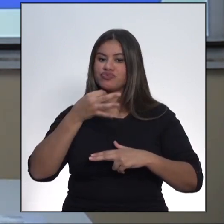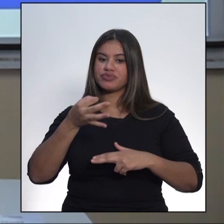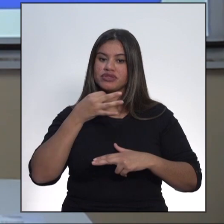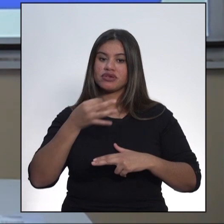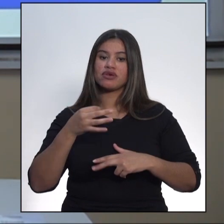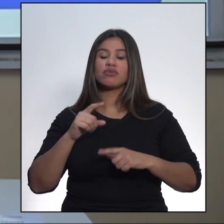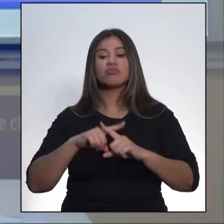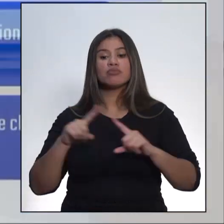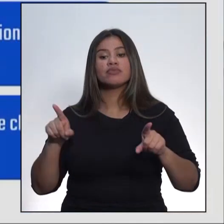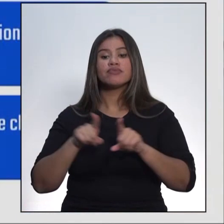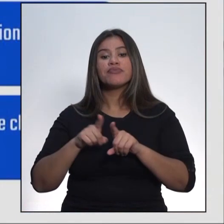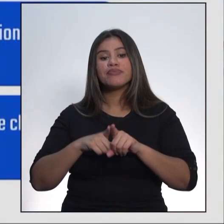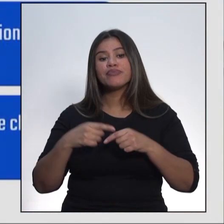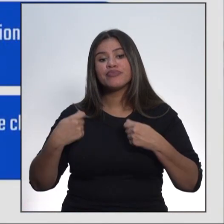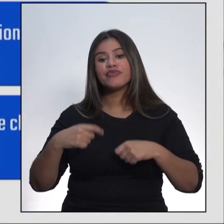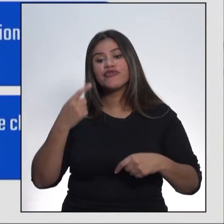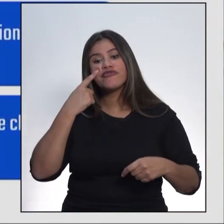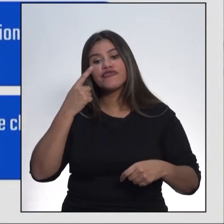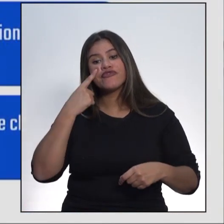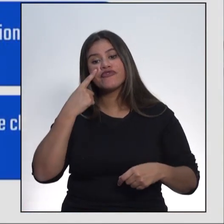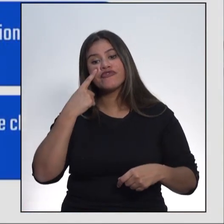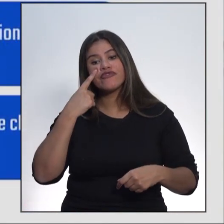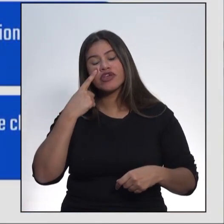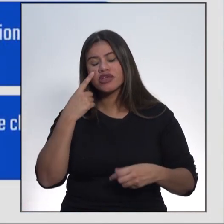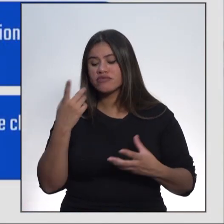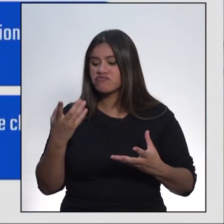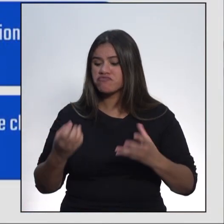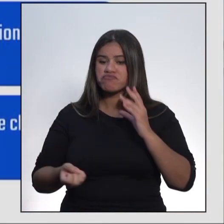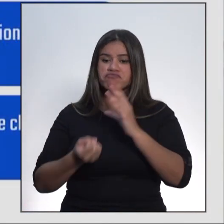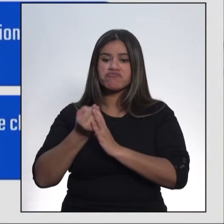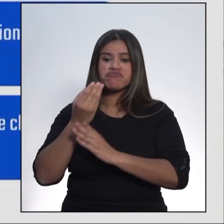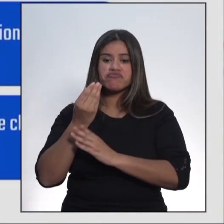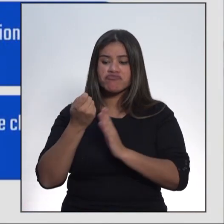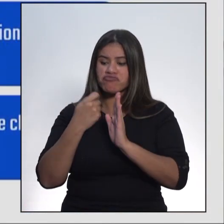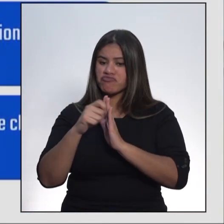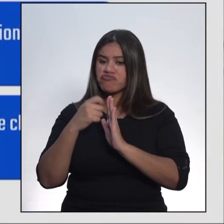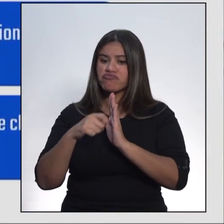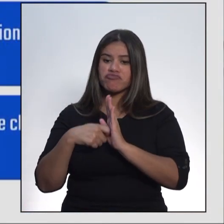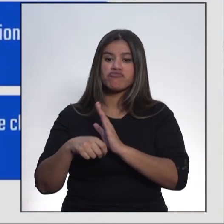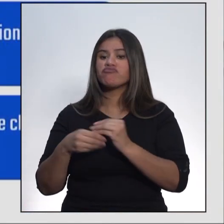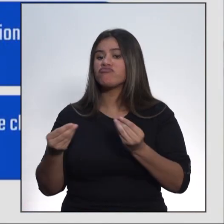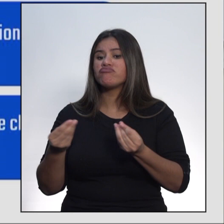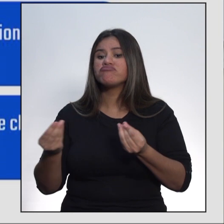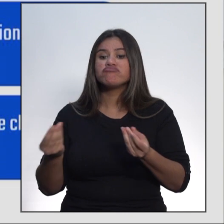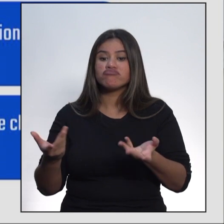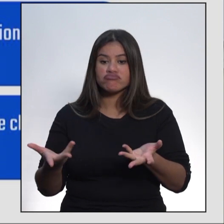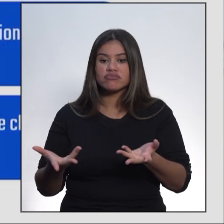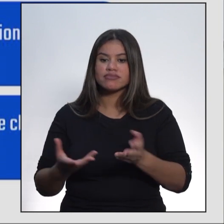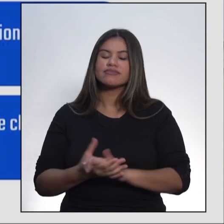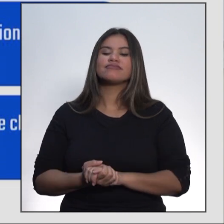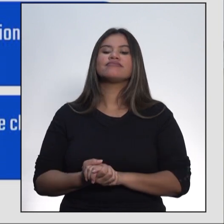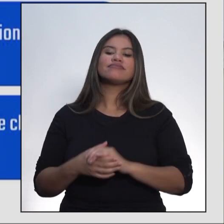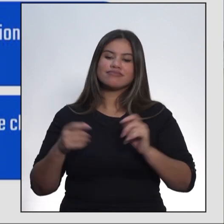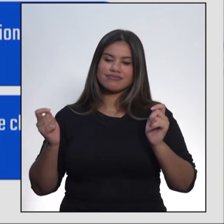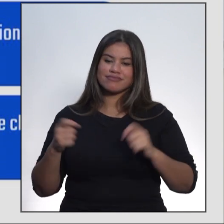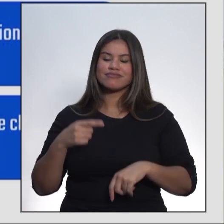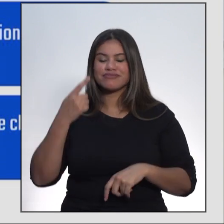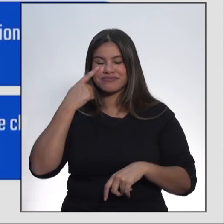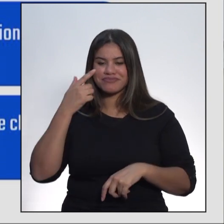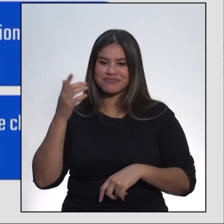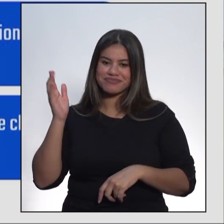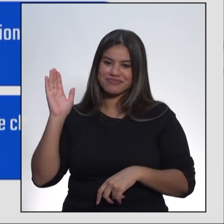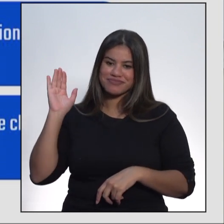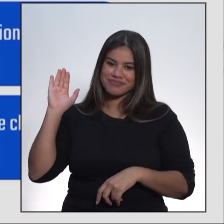nós temos que ver como elaborar um bom artigo de opinião. Então vamos lá.